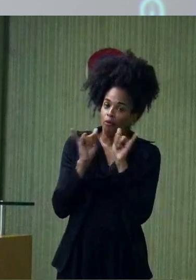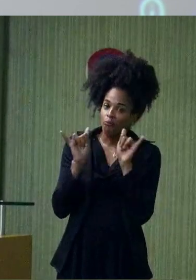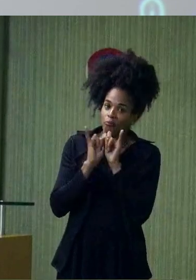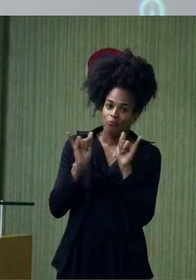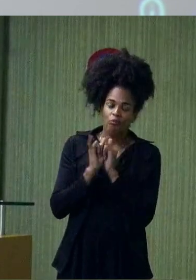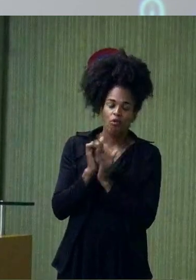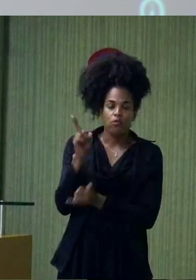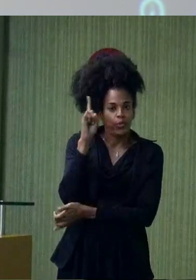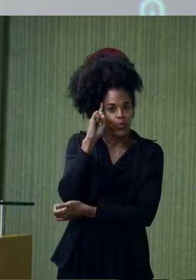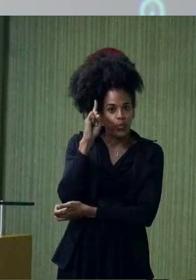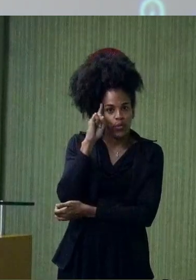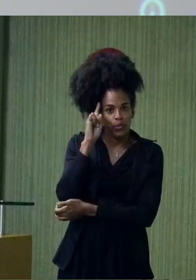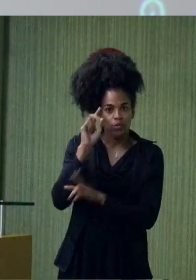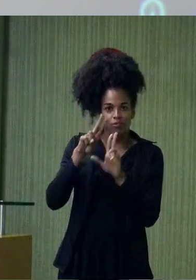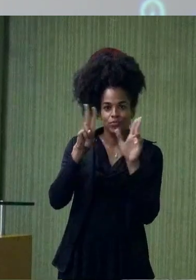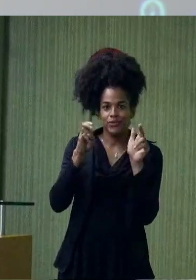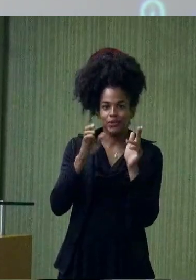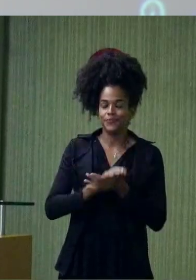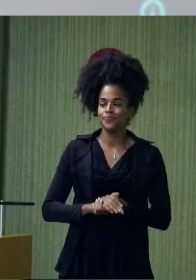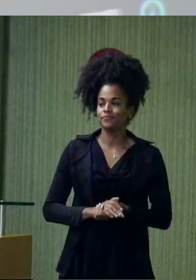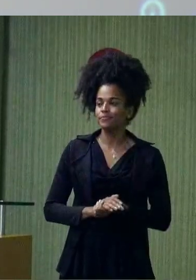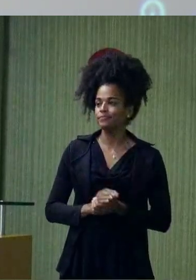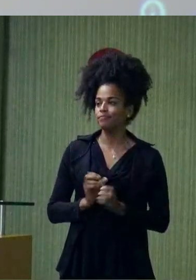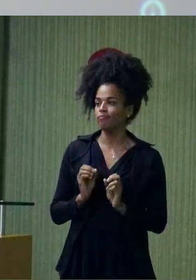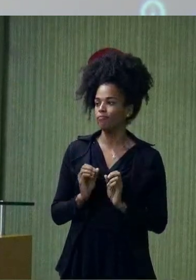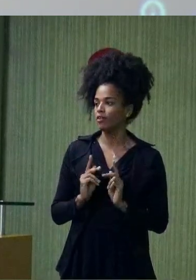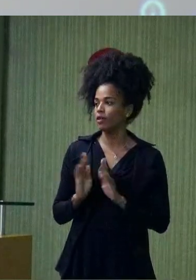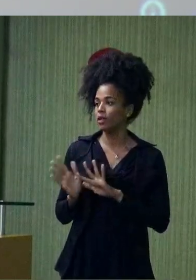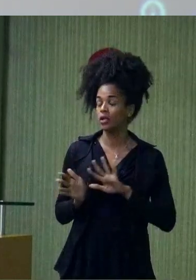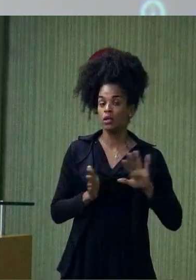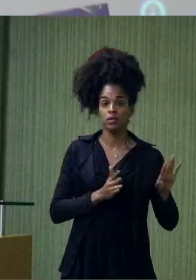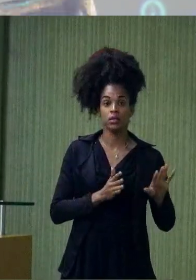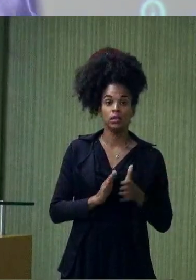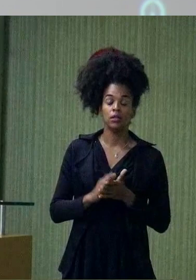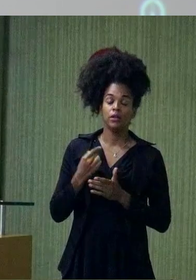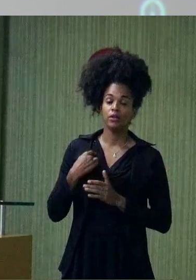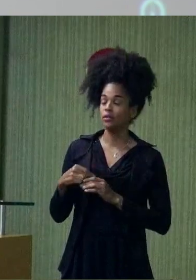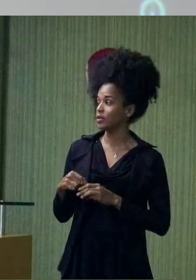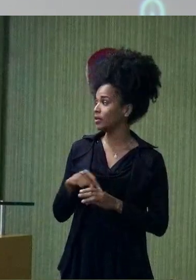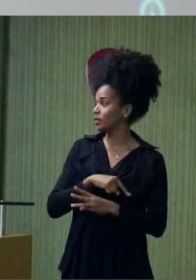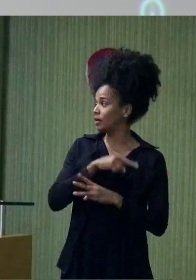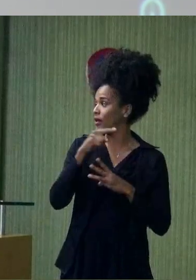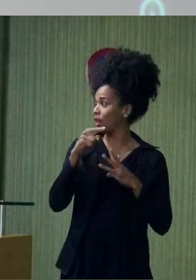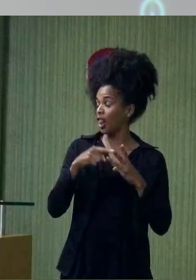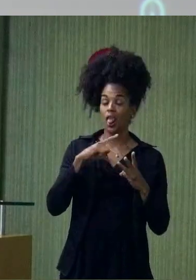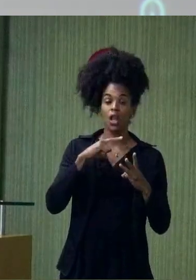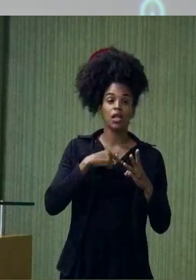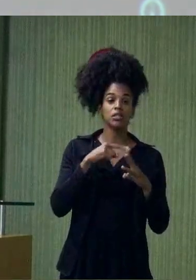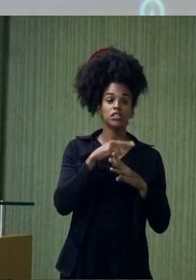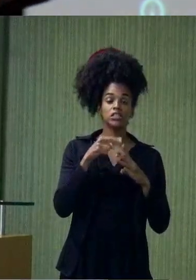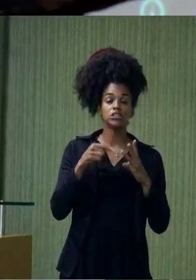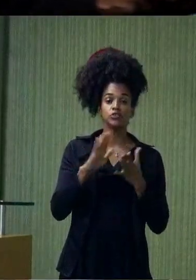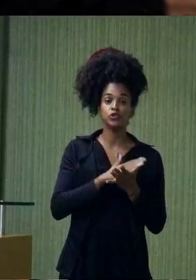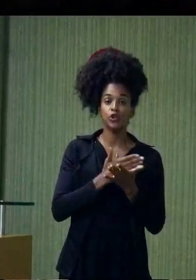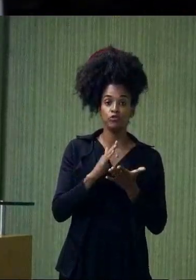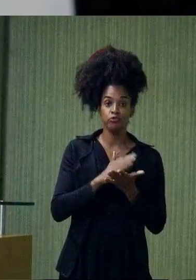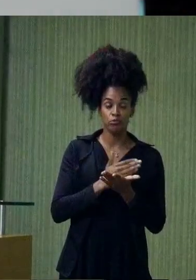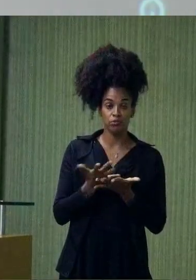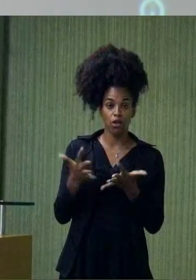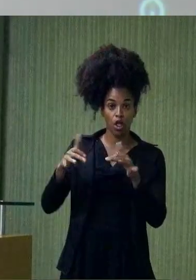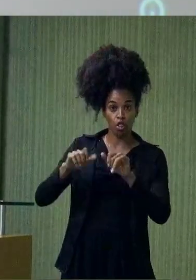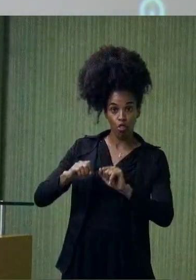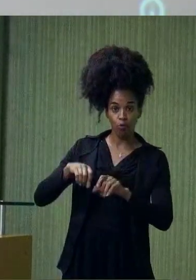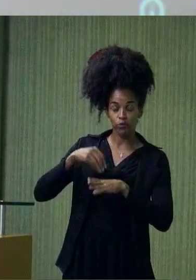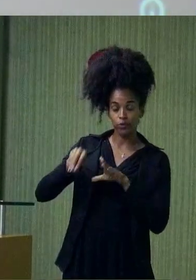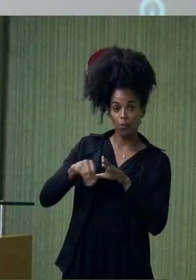eh mencionar que o nosso colega né deixou já três livros aqui pra gente sortear no final e vou até mencionar aqui os